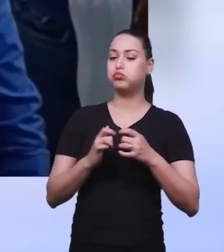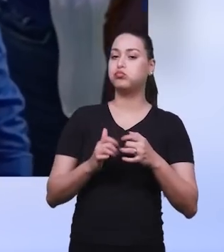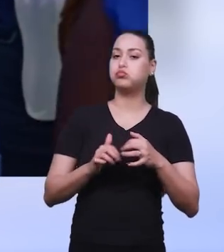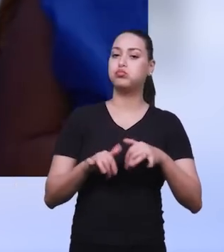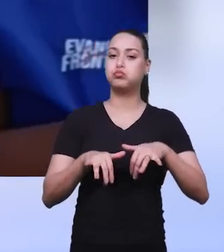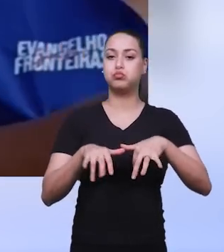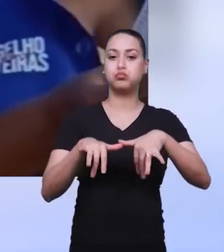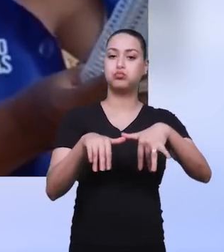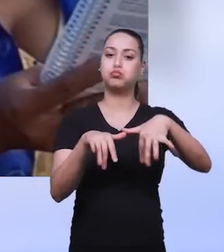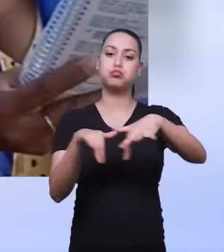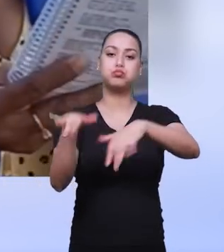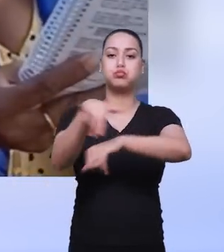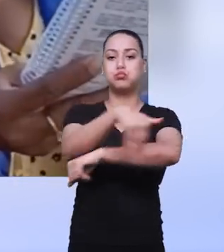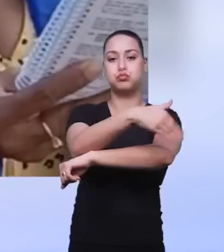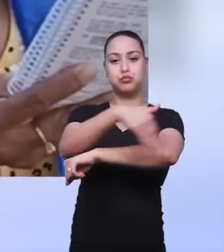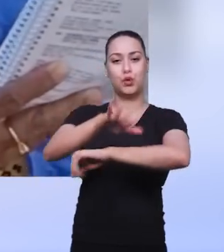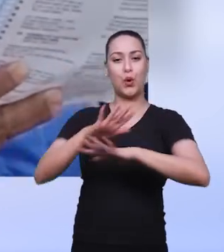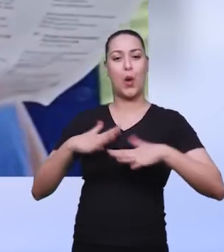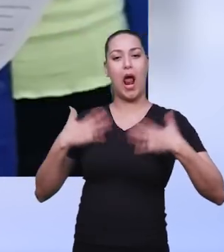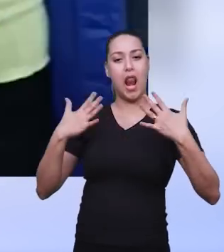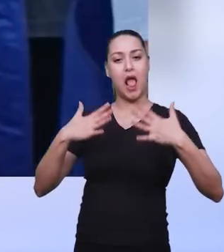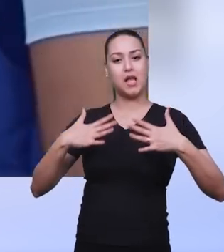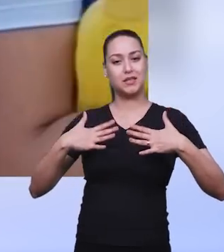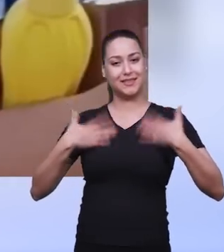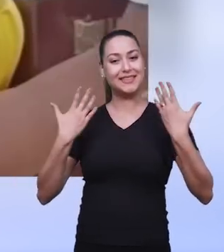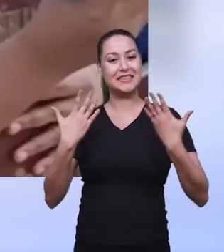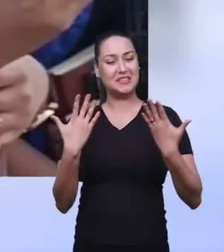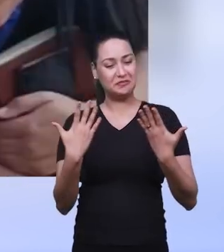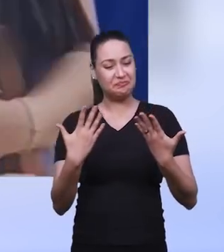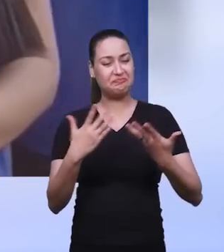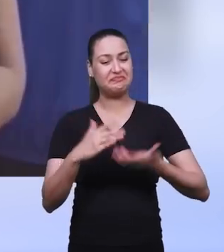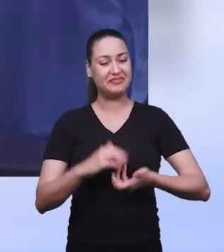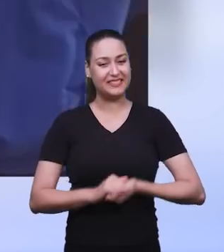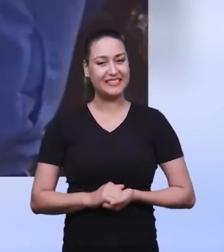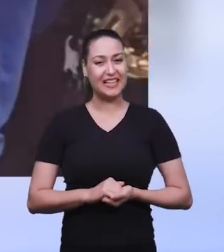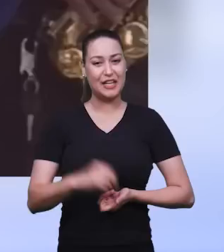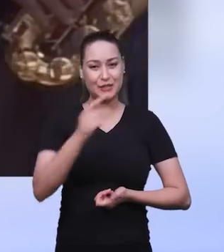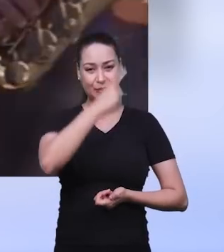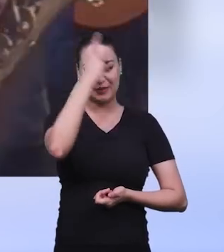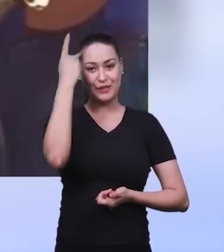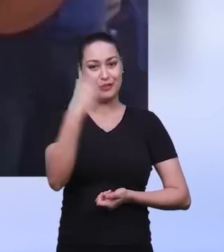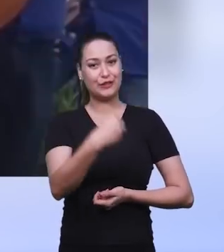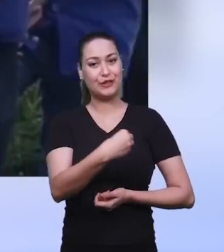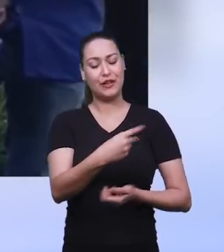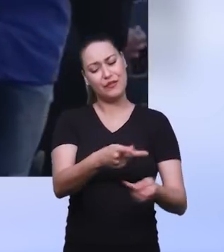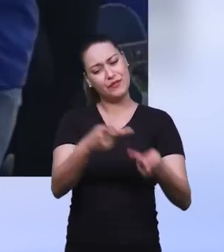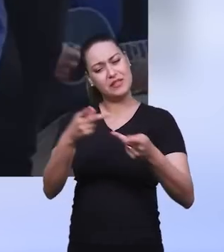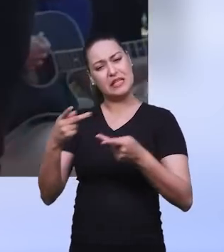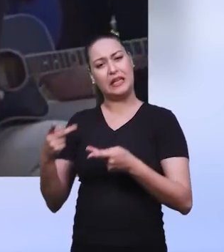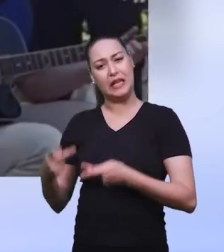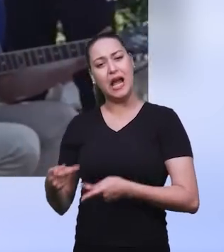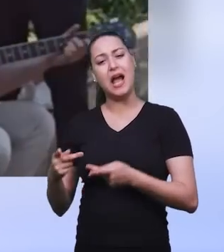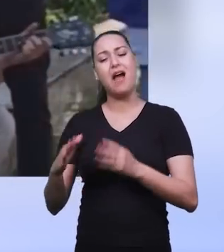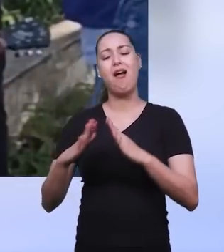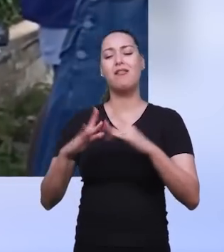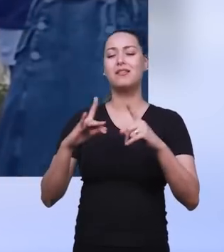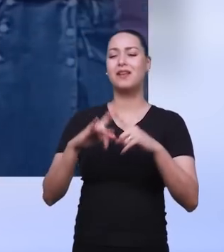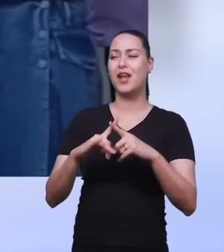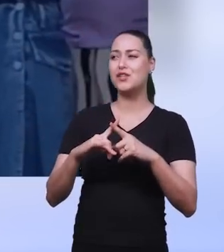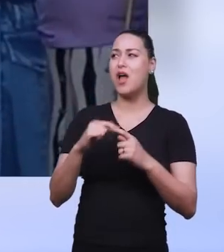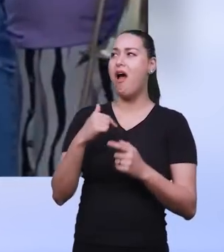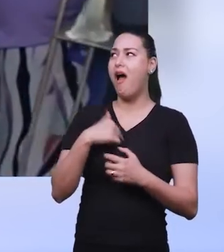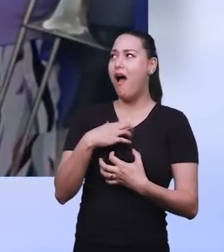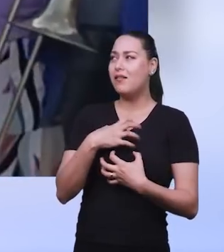muita alegria. Uma experiência interessante é que muitas pessoas que visitaram a igreja há alguns anos foram alcançadas pelos